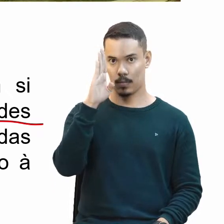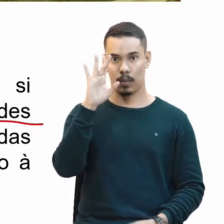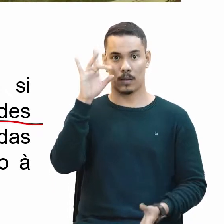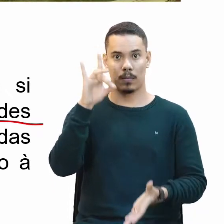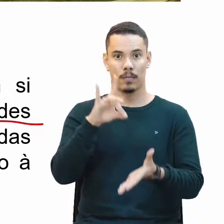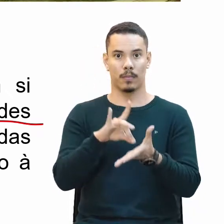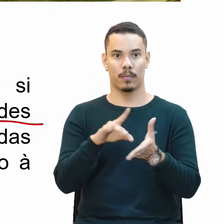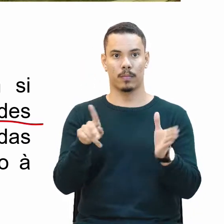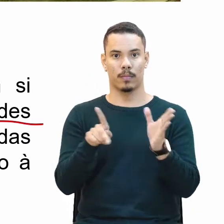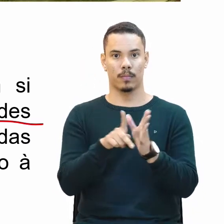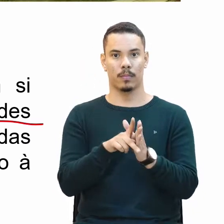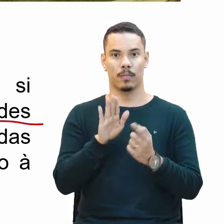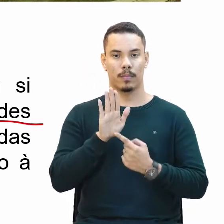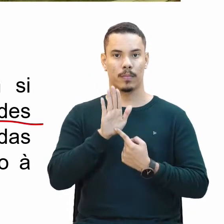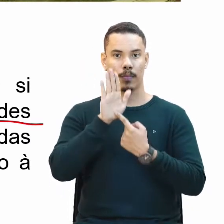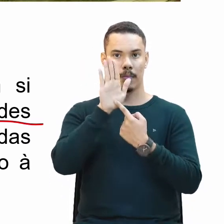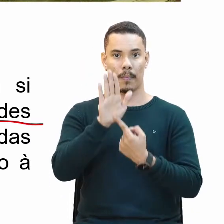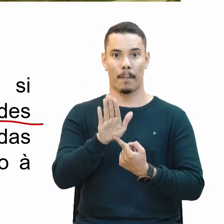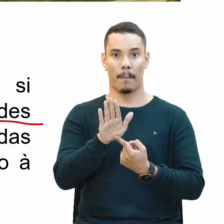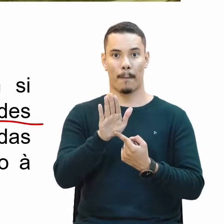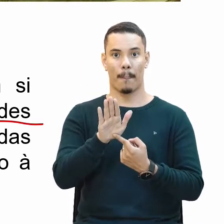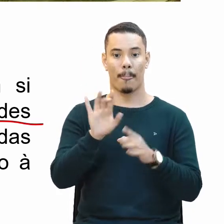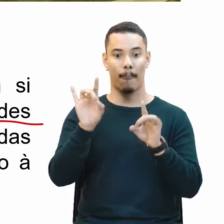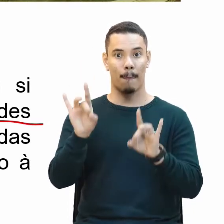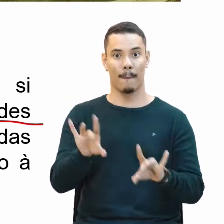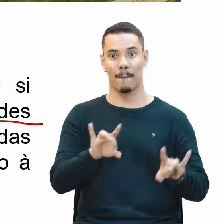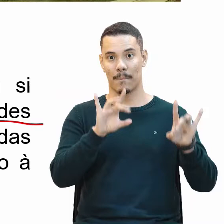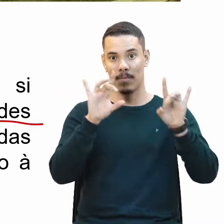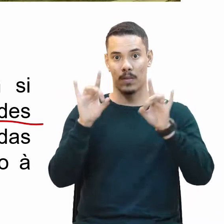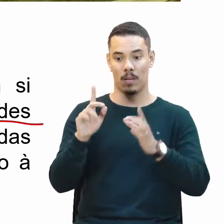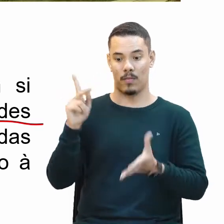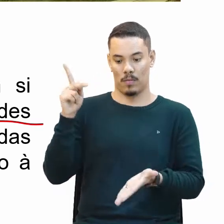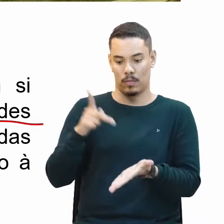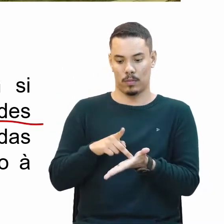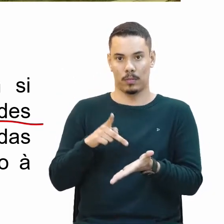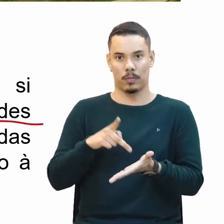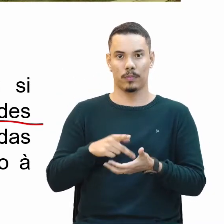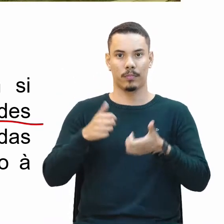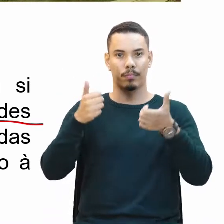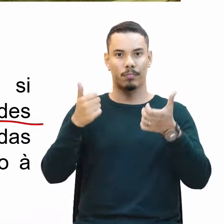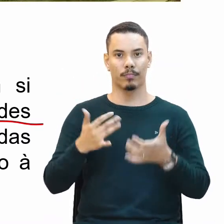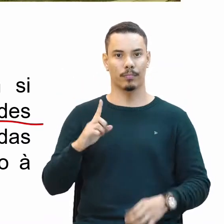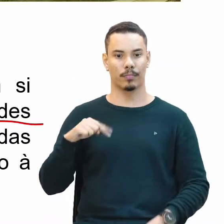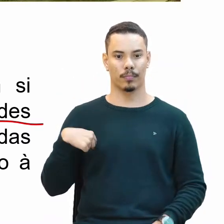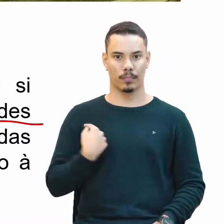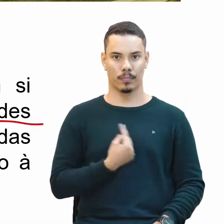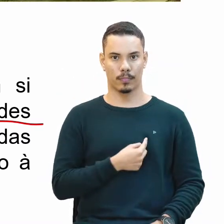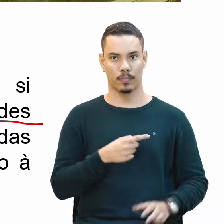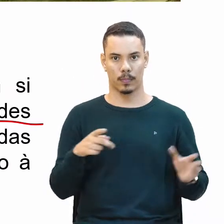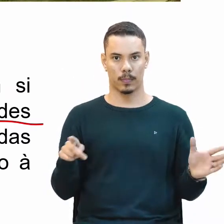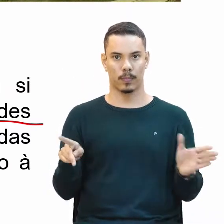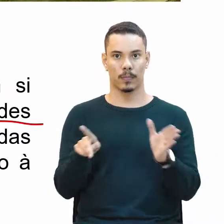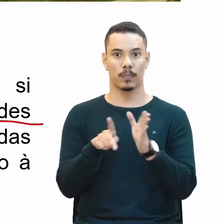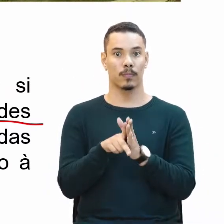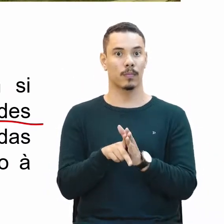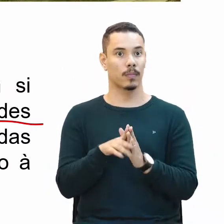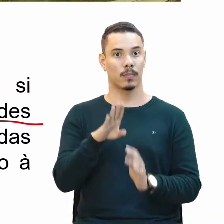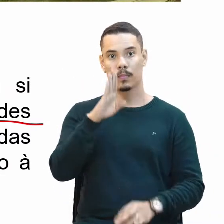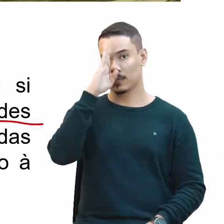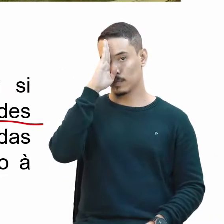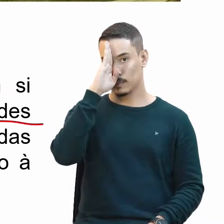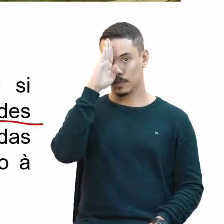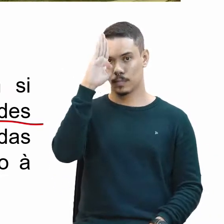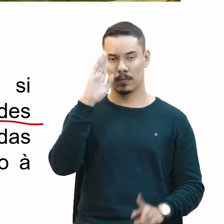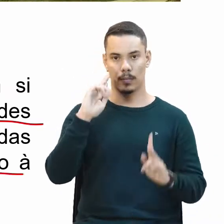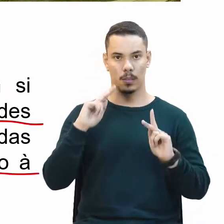verdades reveladas, especialmente aquelas verdades que são consideradas essenciais ao ser